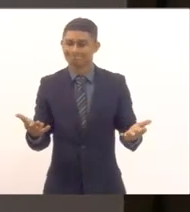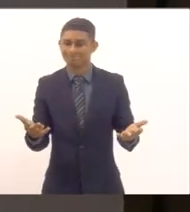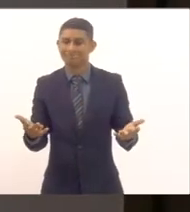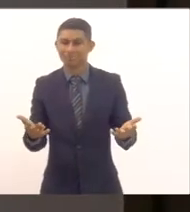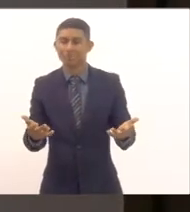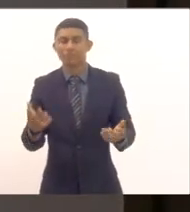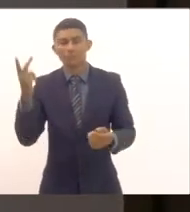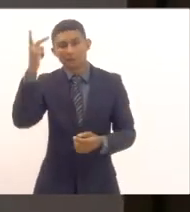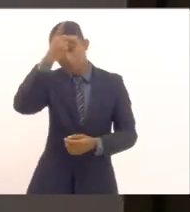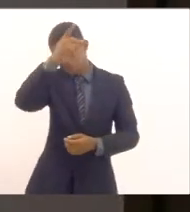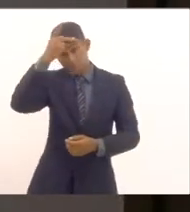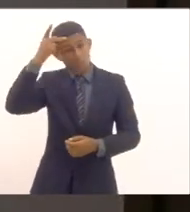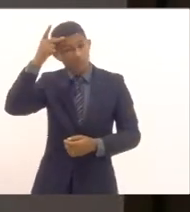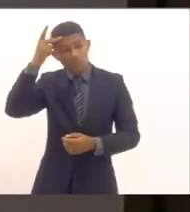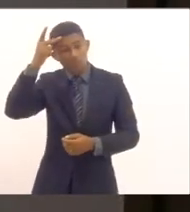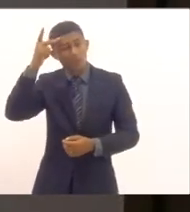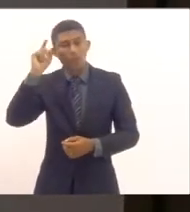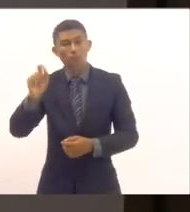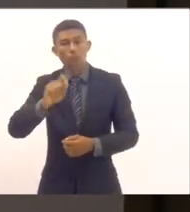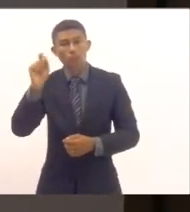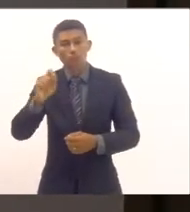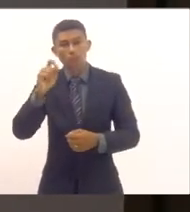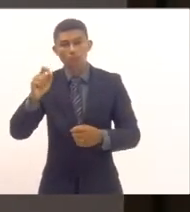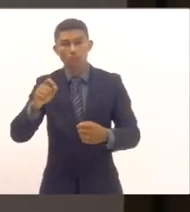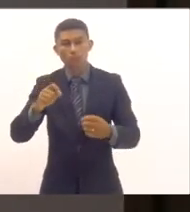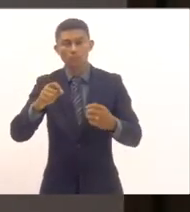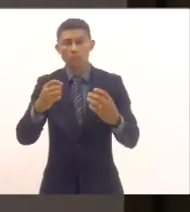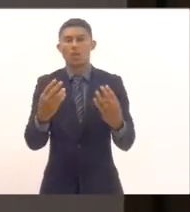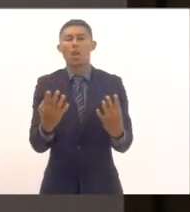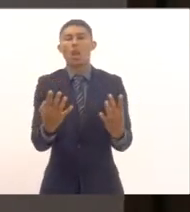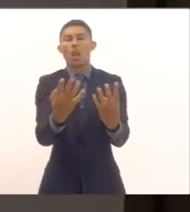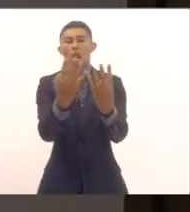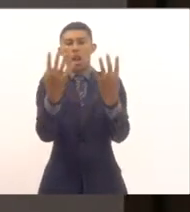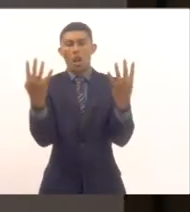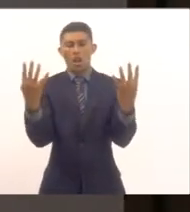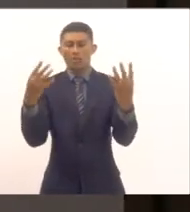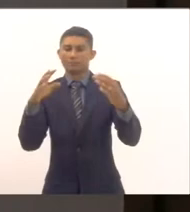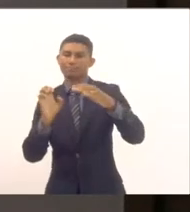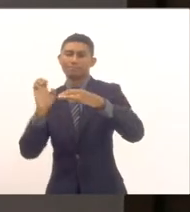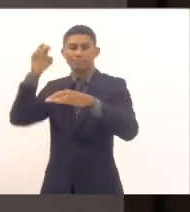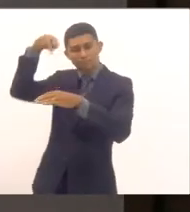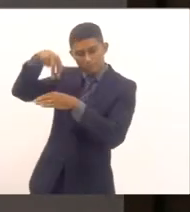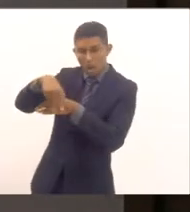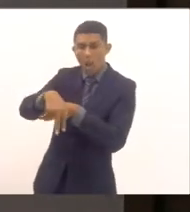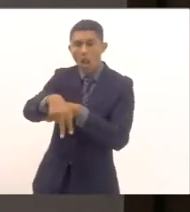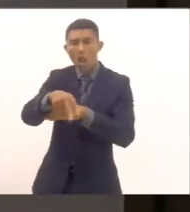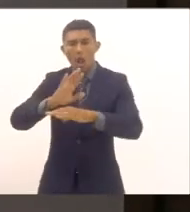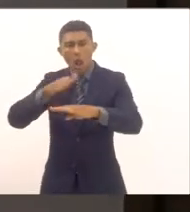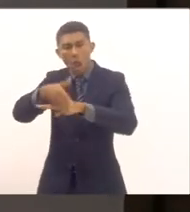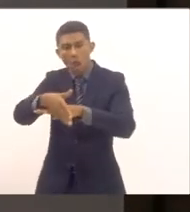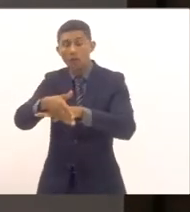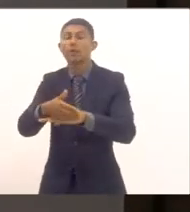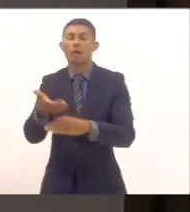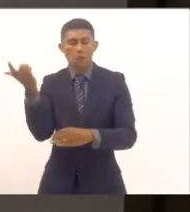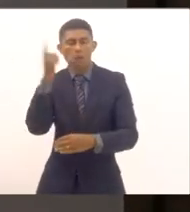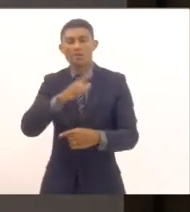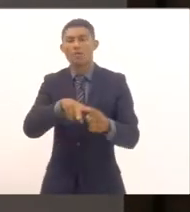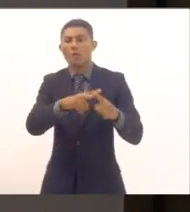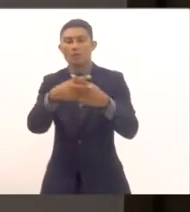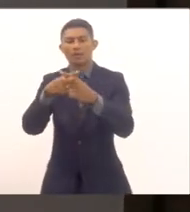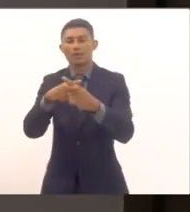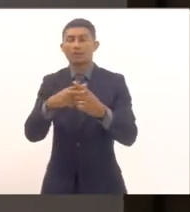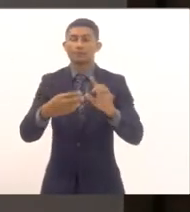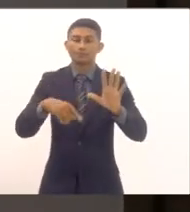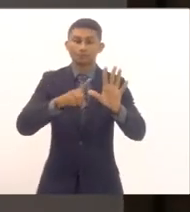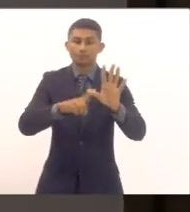eu sou pulava a a grade aqui para dentro da estação então eu foi consertado Del Castilho